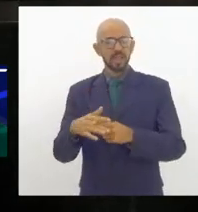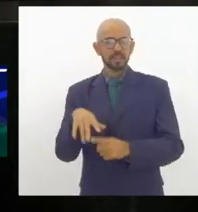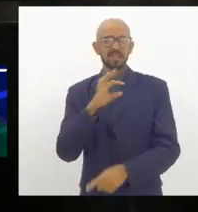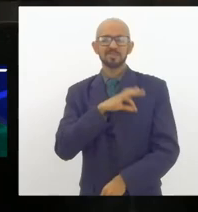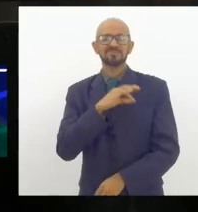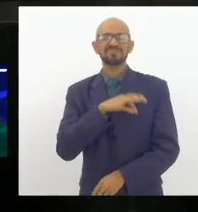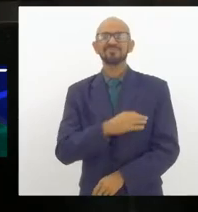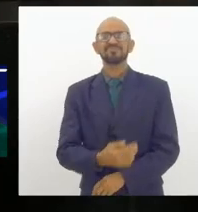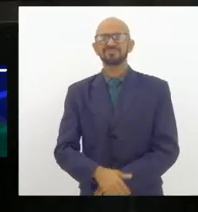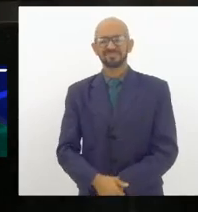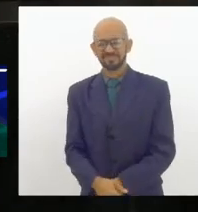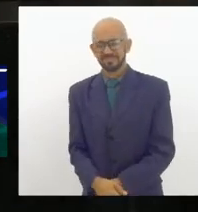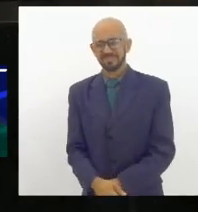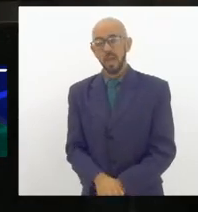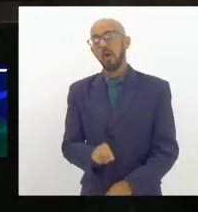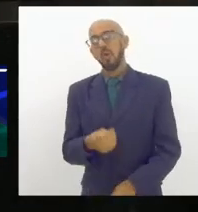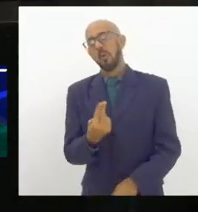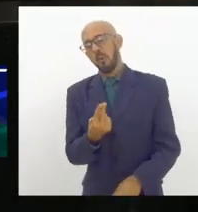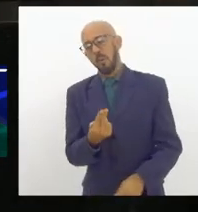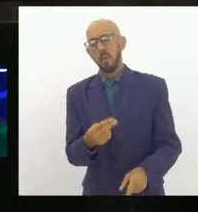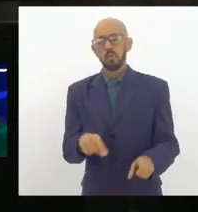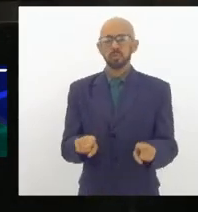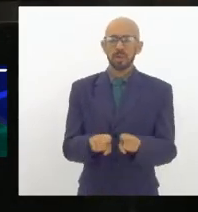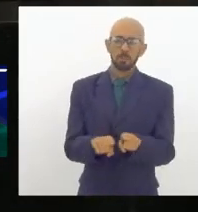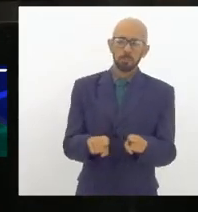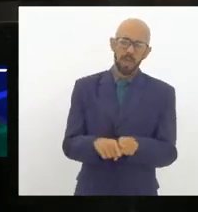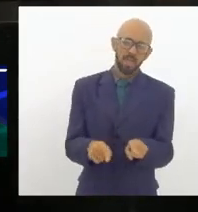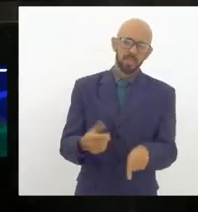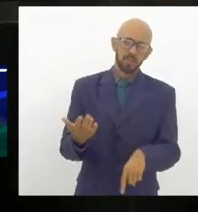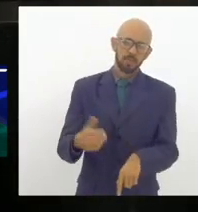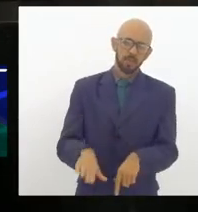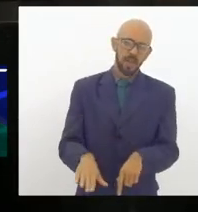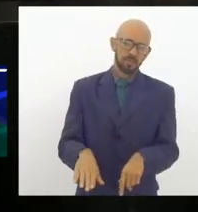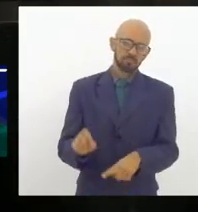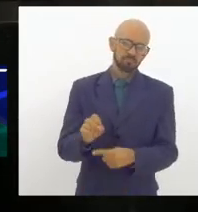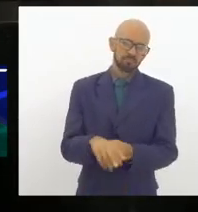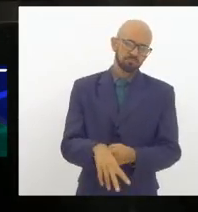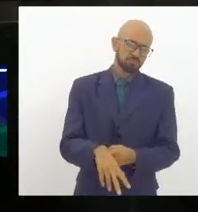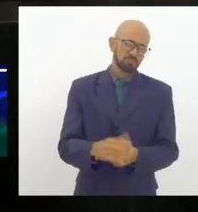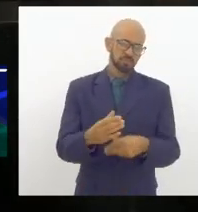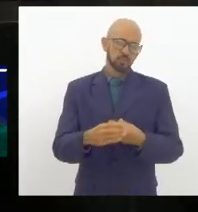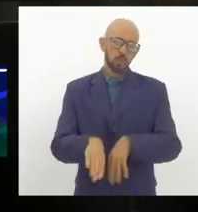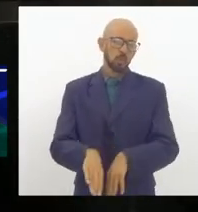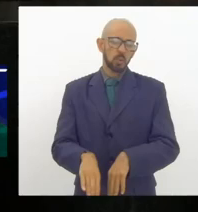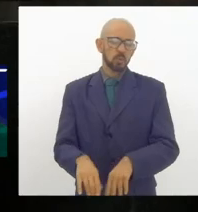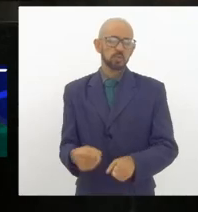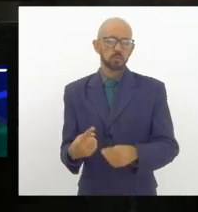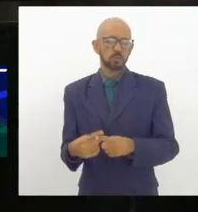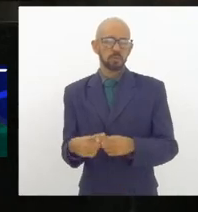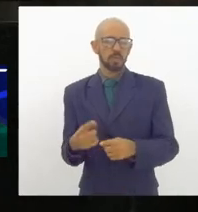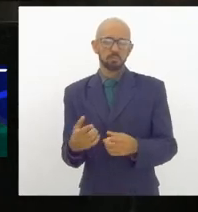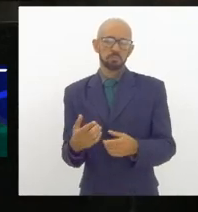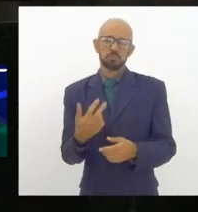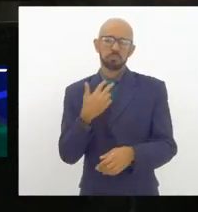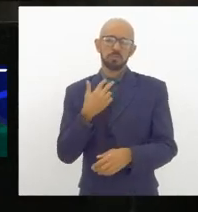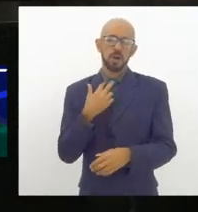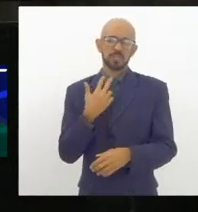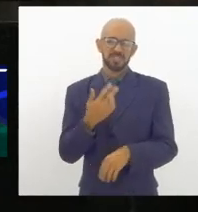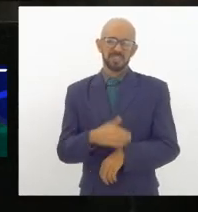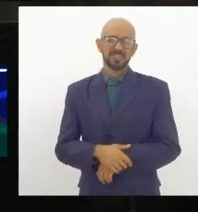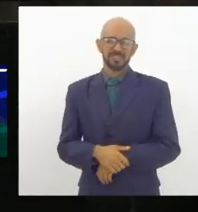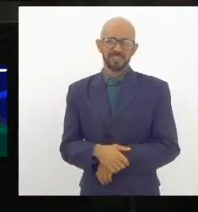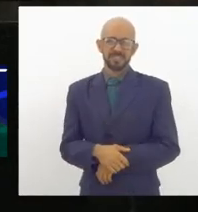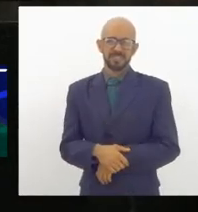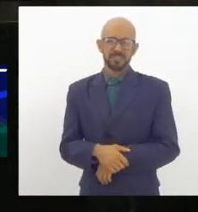salarial ou não mais admitindo algum concurso público porque